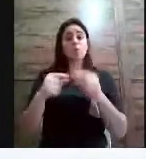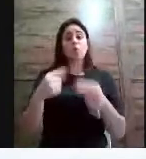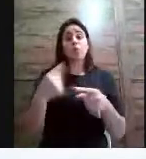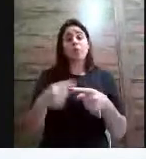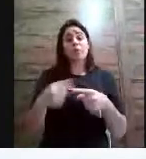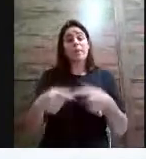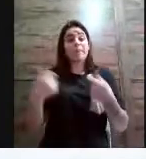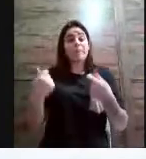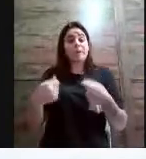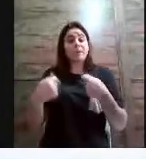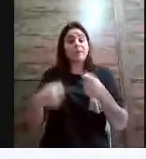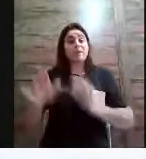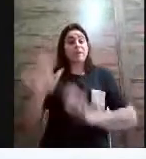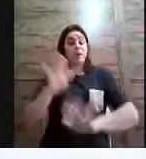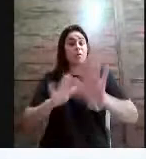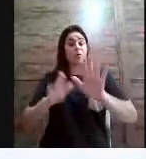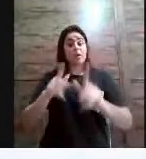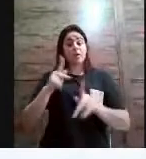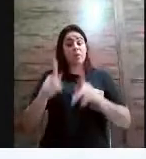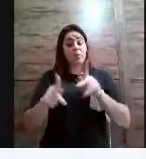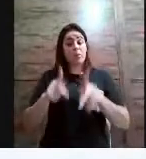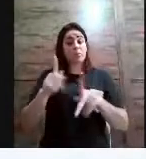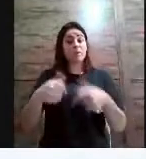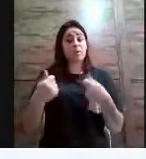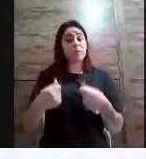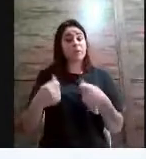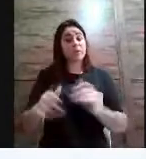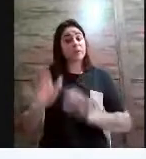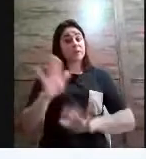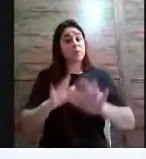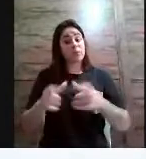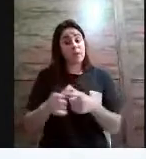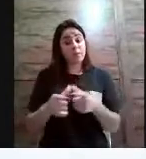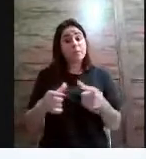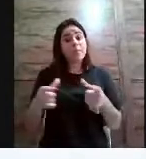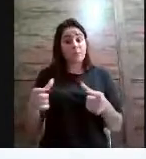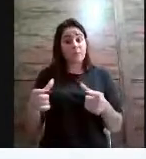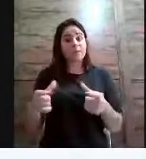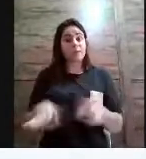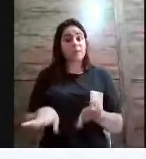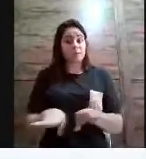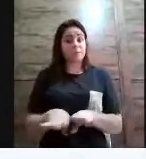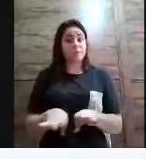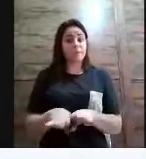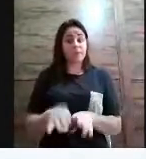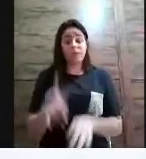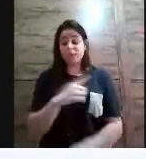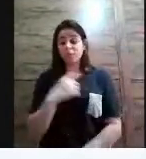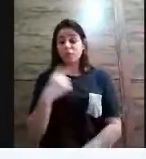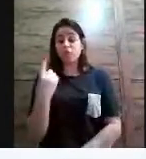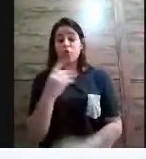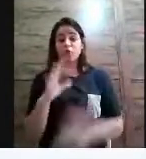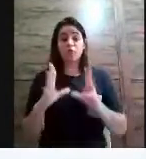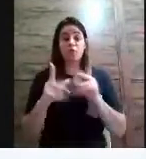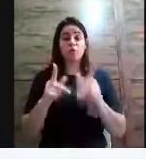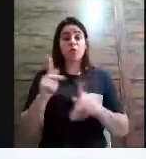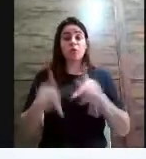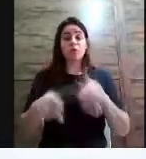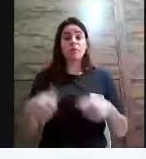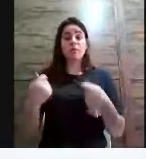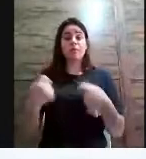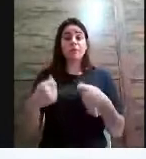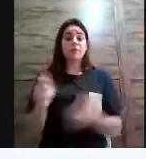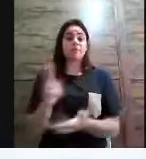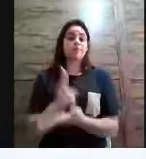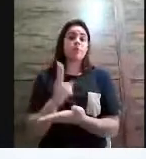assim, da população face à pandemia e a necessidade das pessoas de continuarem vivendo, e para isso elas